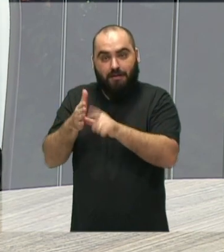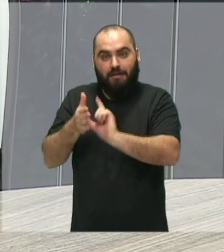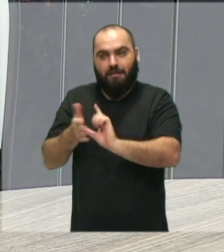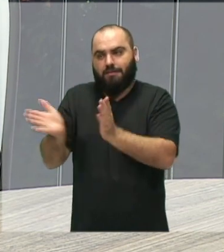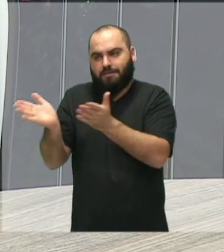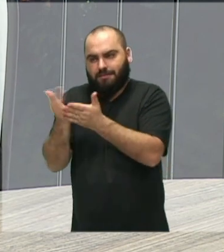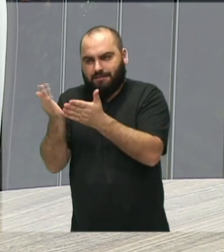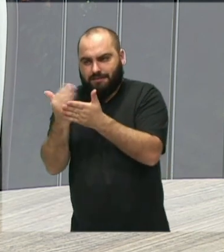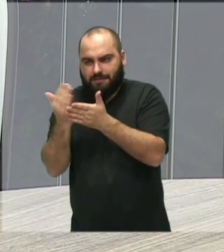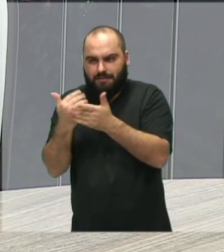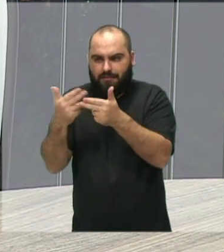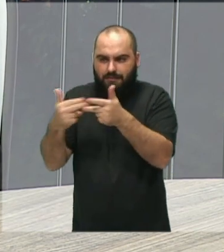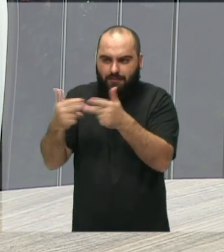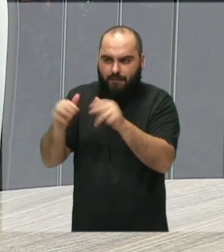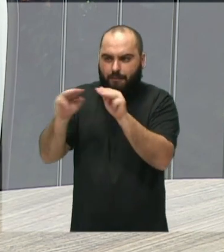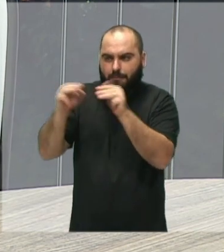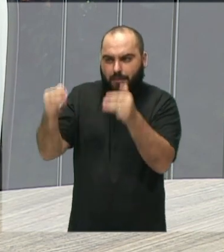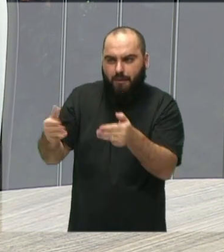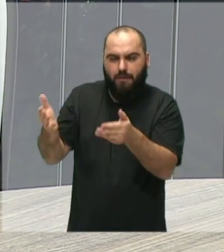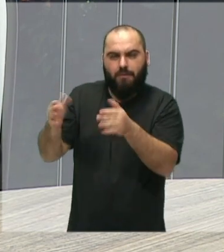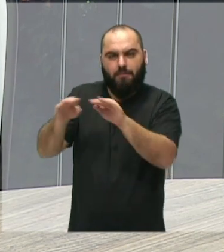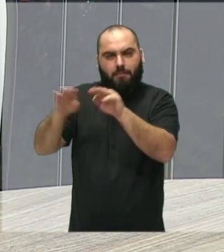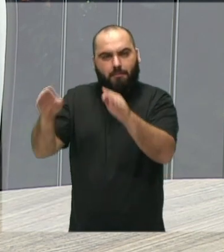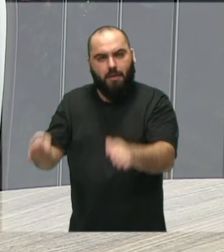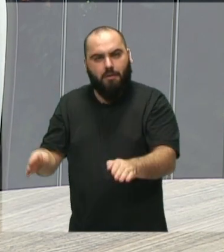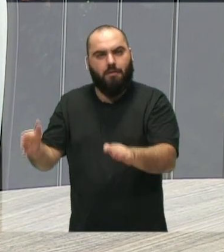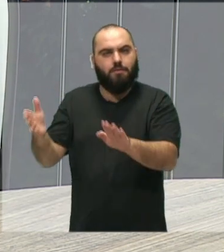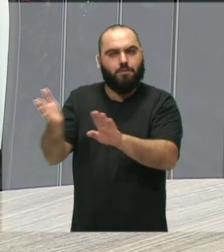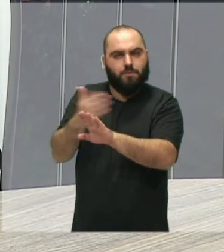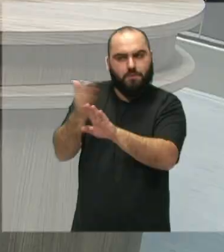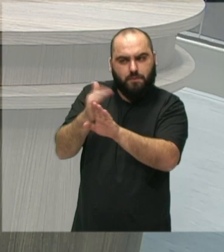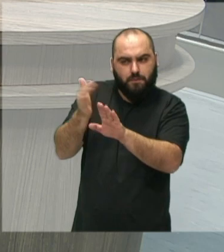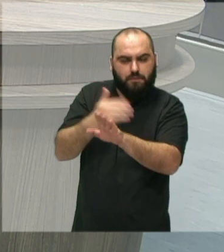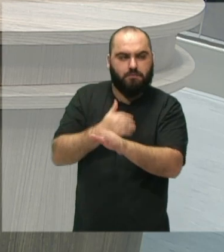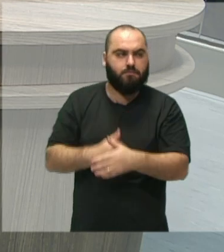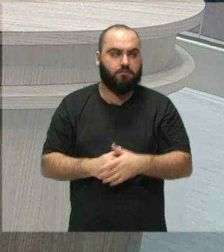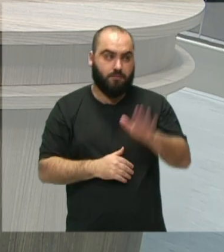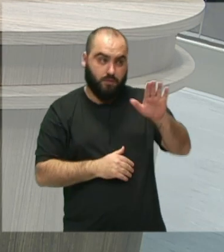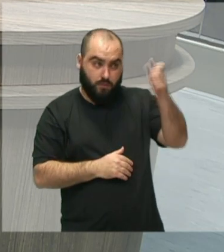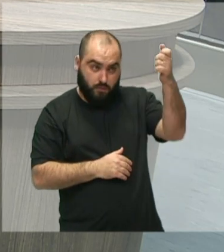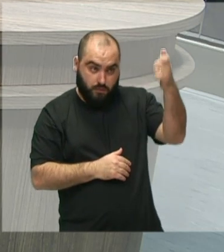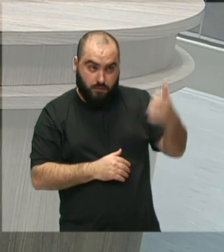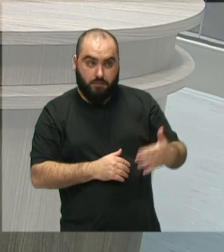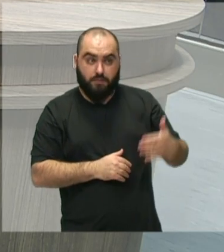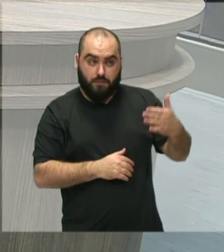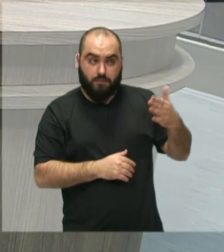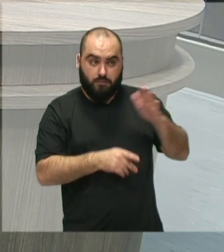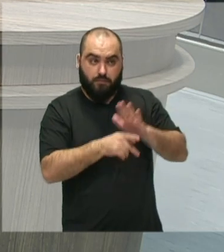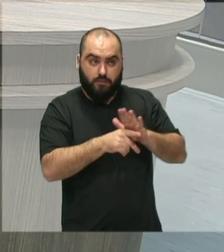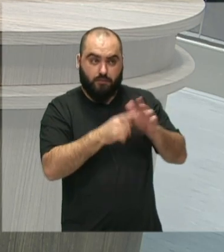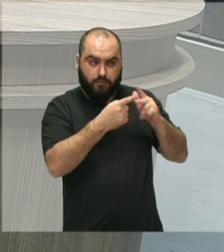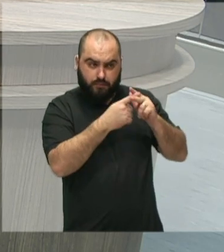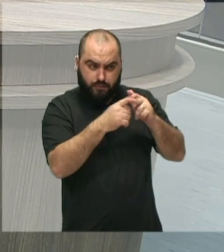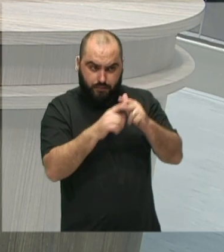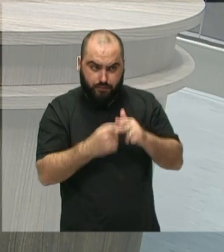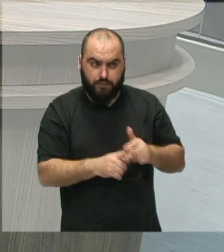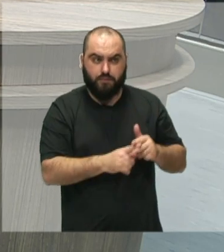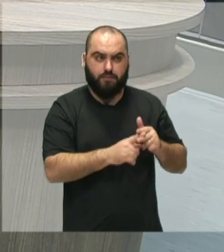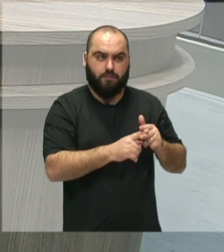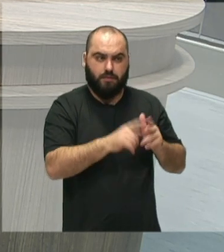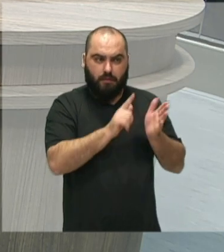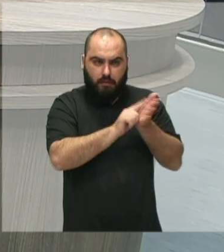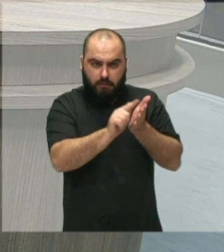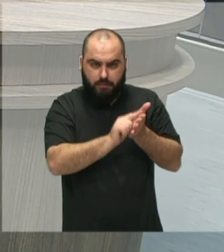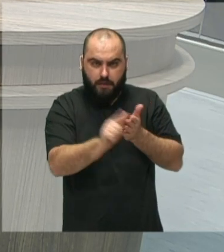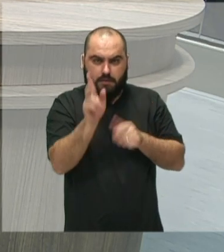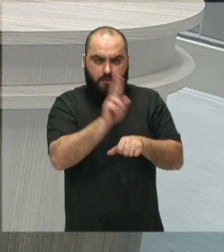o acervo, o mobiliário, tudo que estava ali exposto. Sim, para fazer tudo aquilo que tu já colocaste aqui para gente, né? Isso. Toda a parte de restauro,